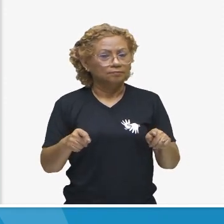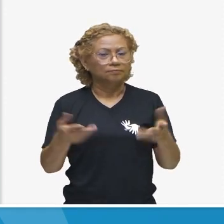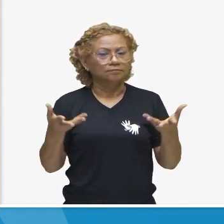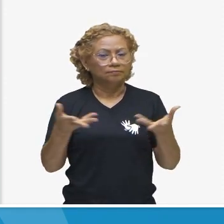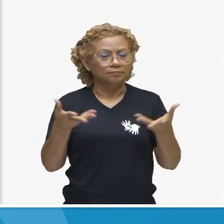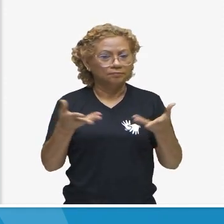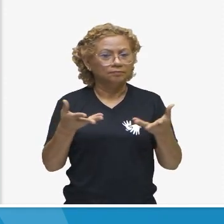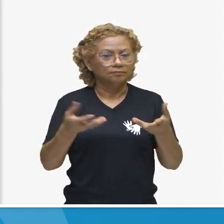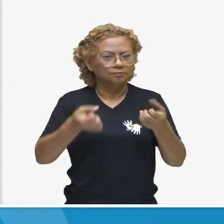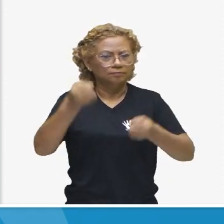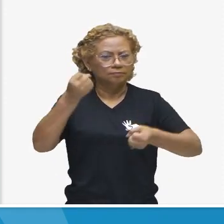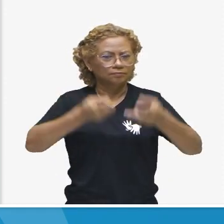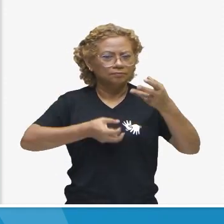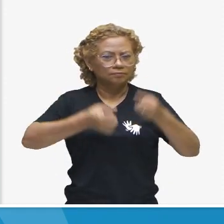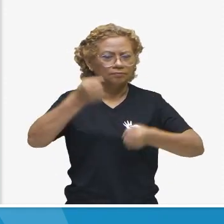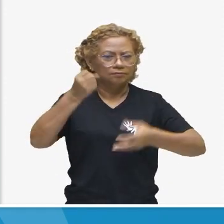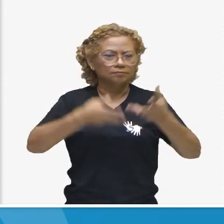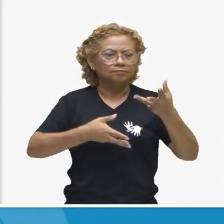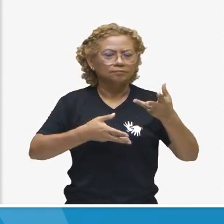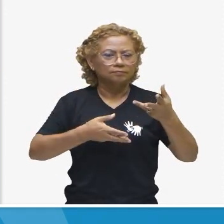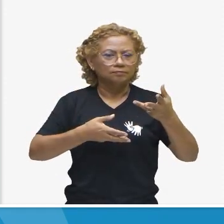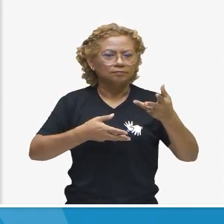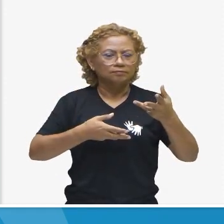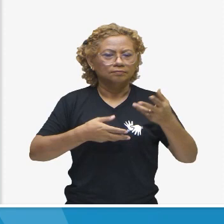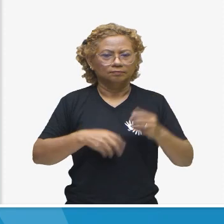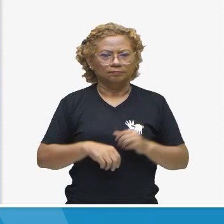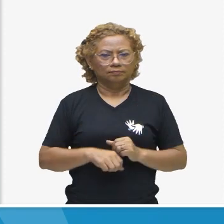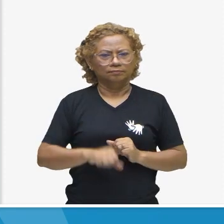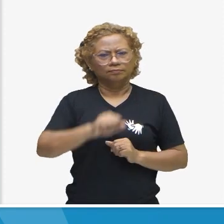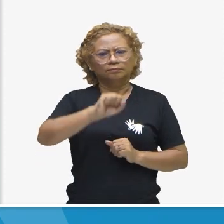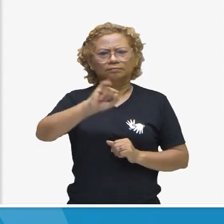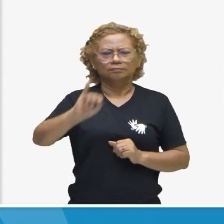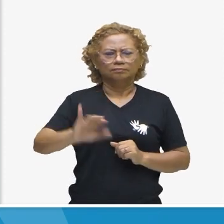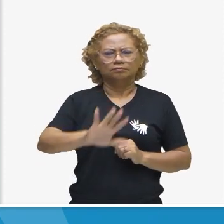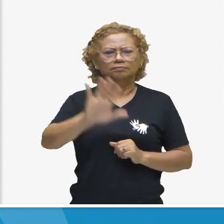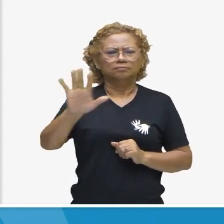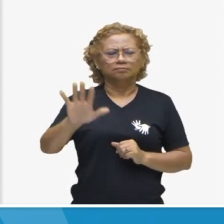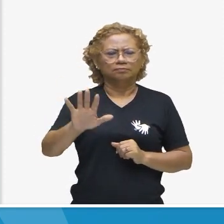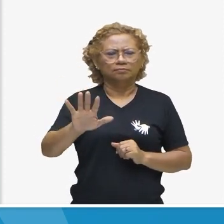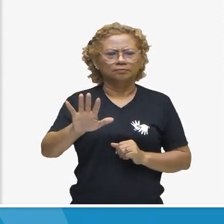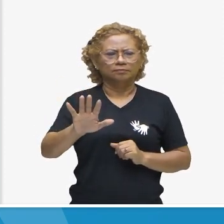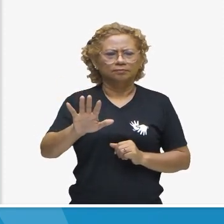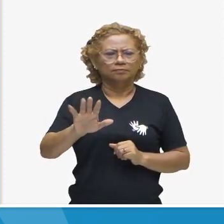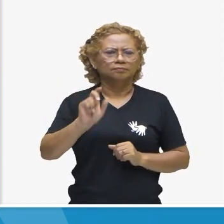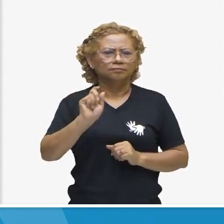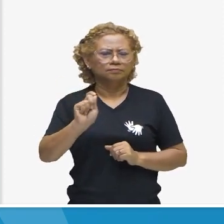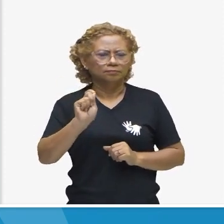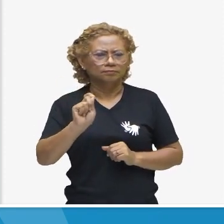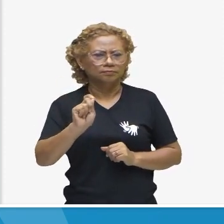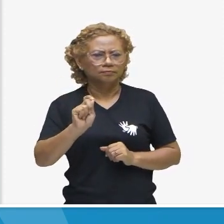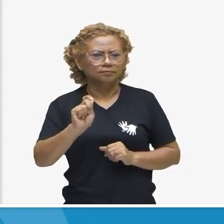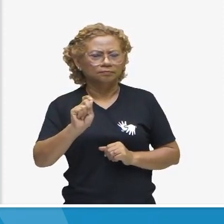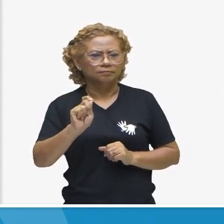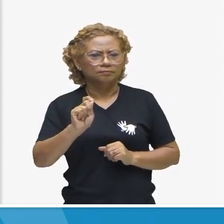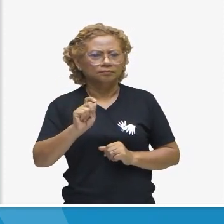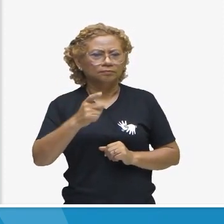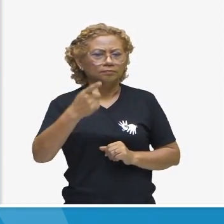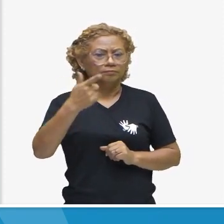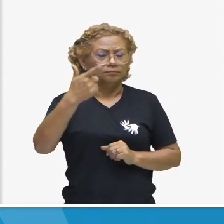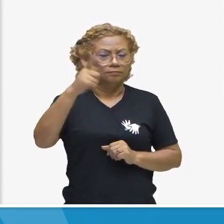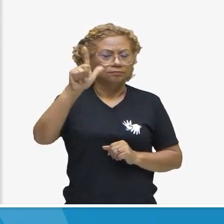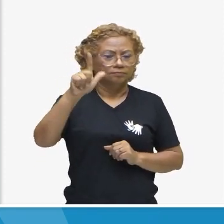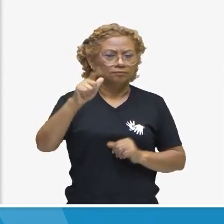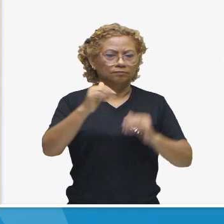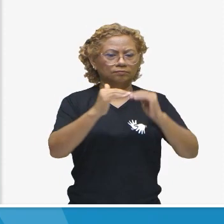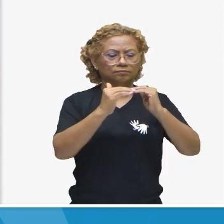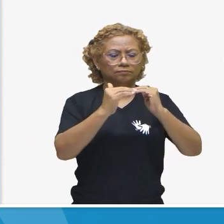iremos falar sobre a projeção não mais de um ponto, mas sim de um outro plano. Então, vejam, eu